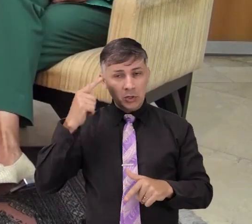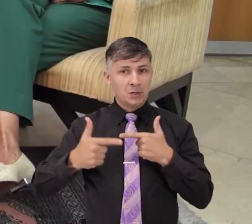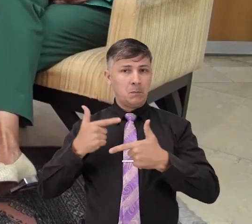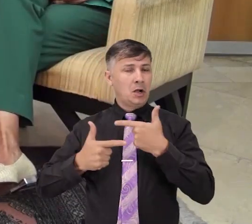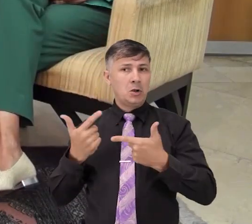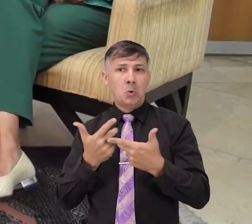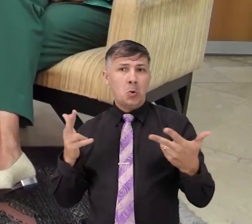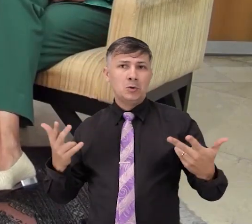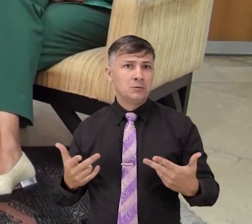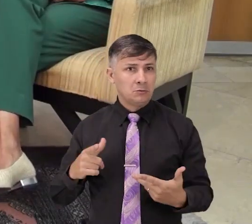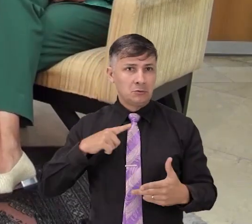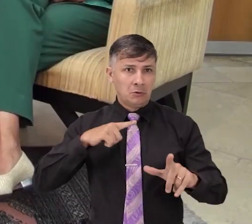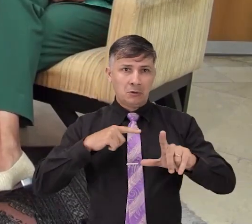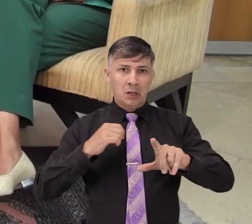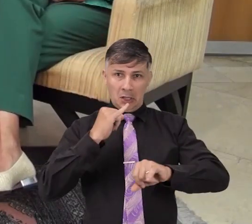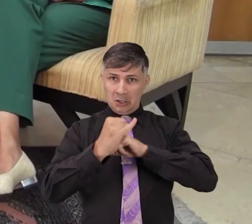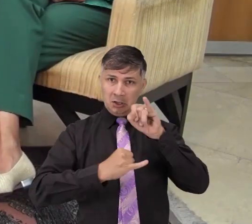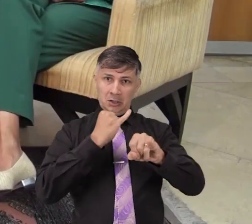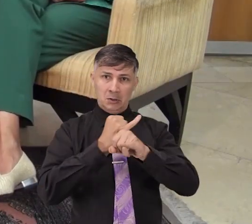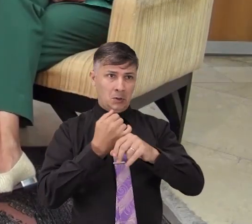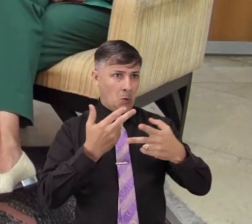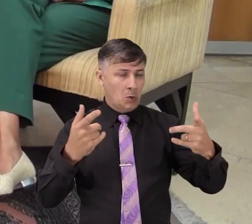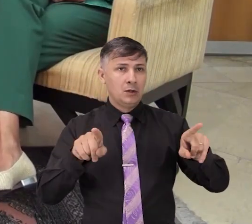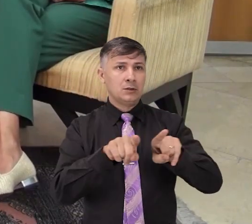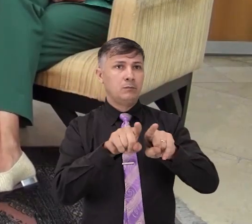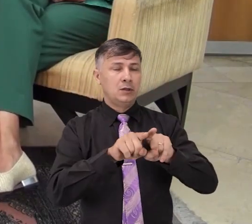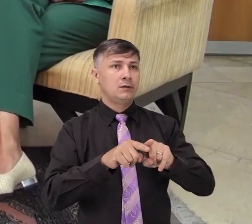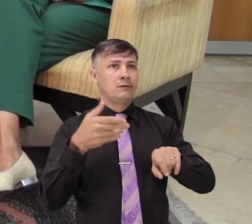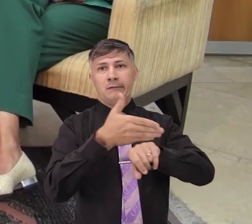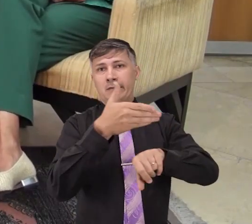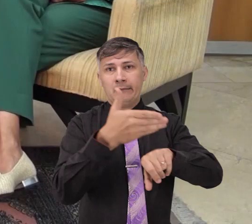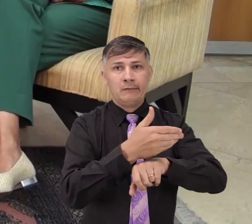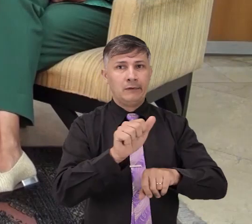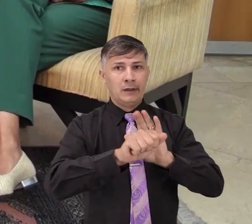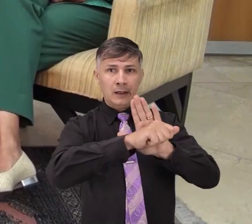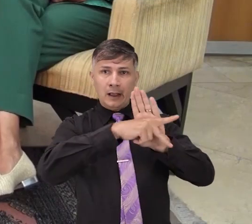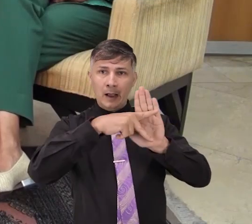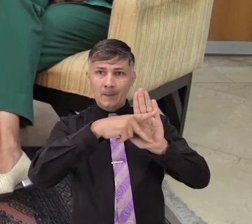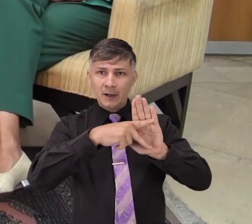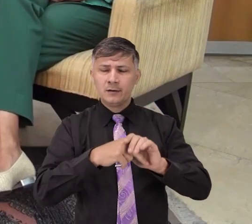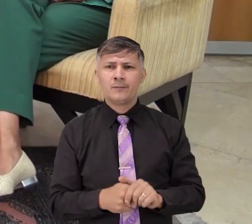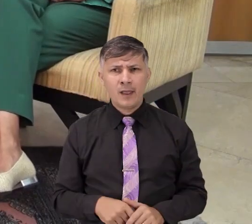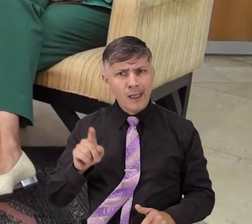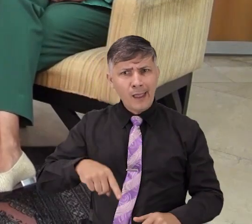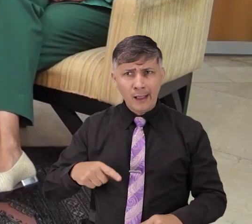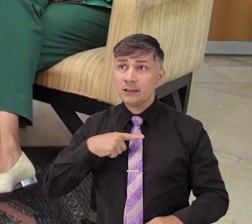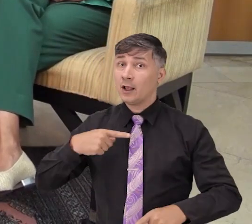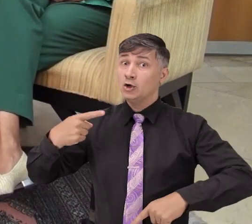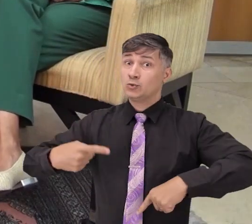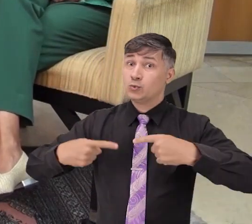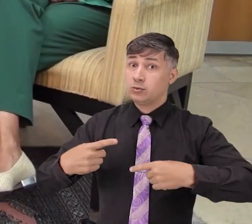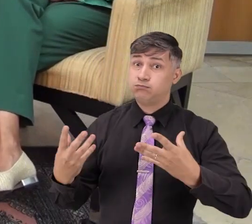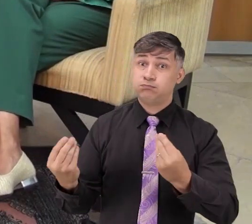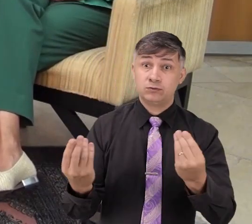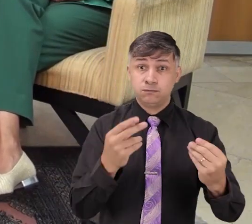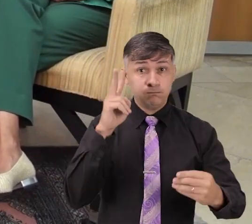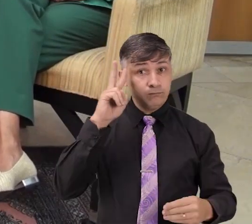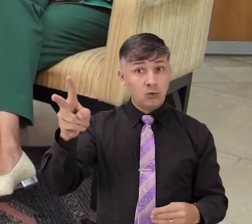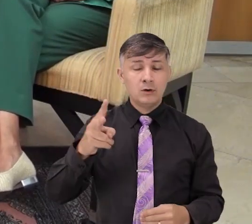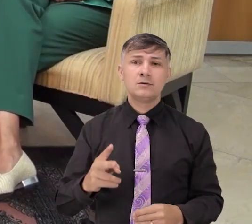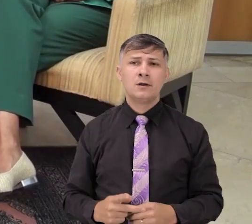trabalhadores em plataformas, e isso está dando uma discussão enorme, né? A pejotização...